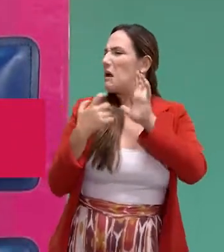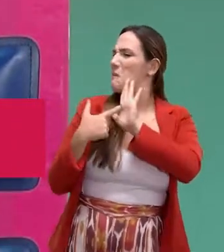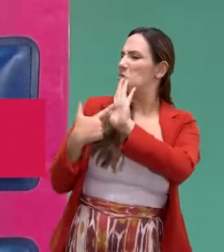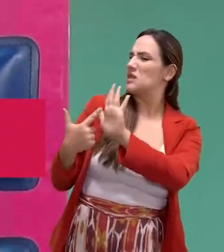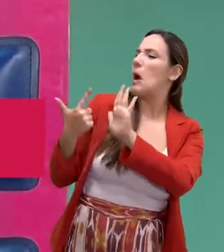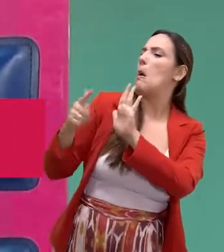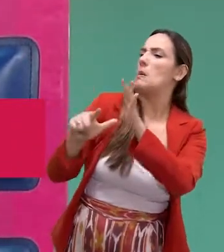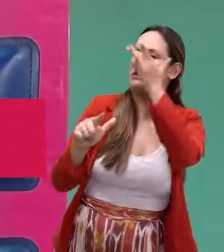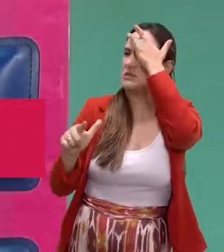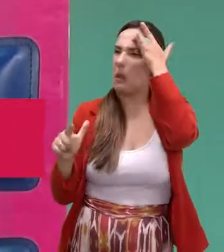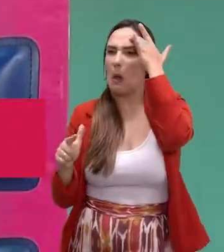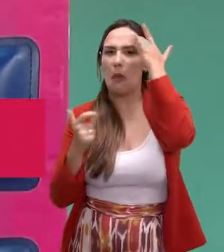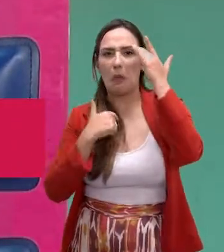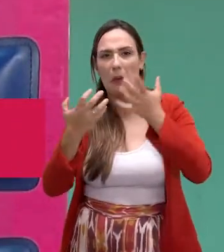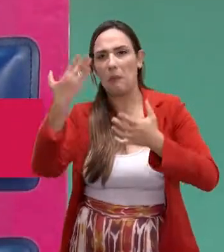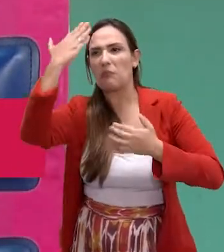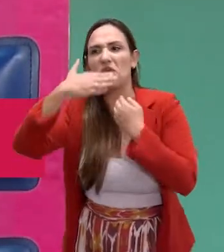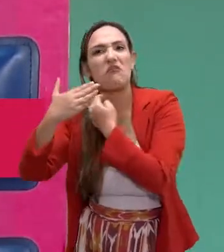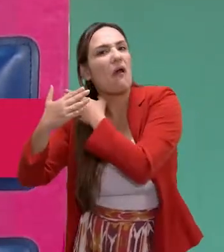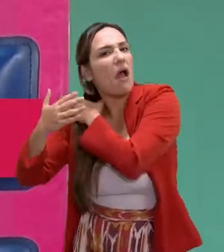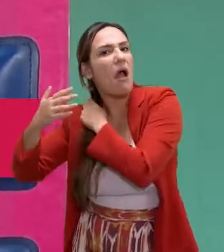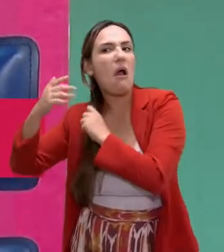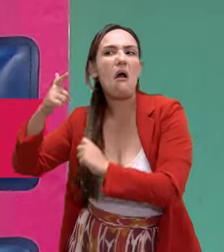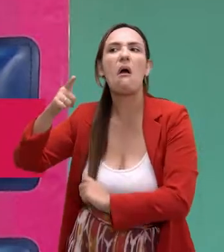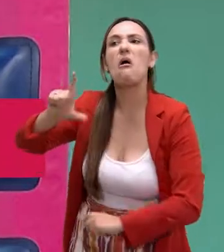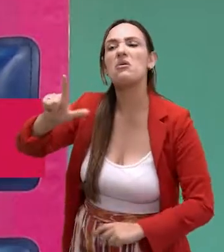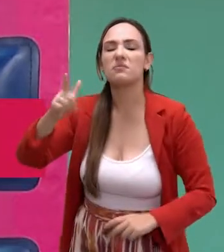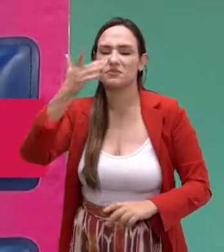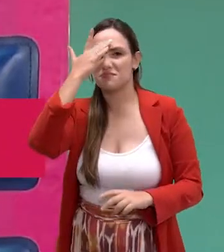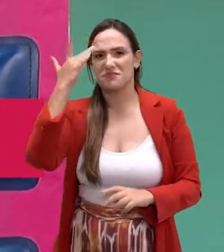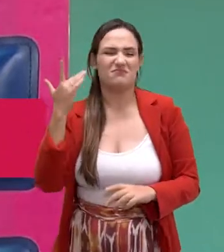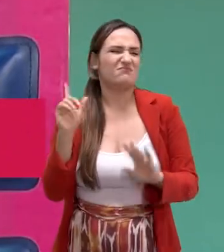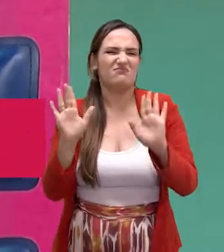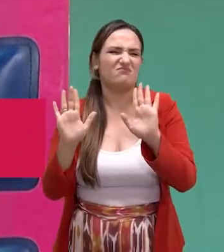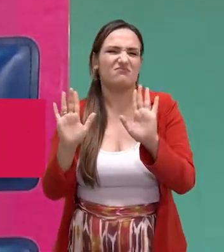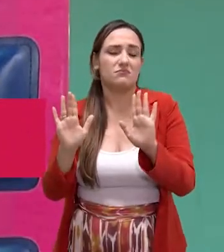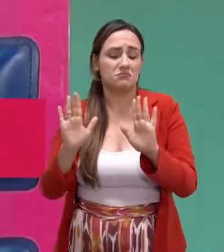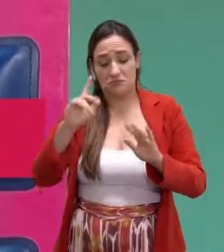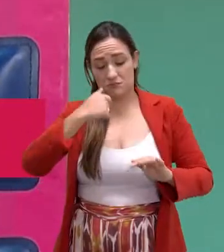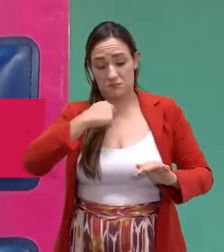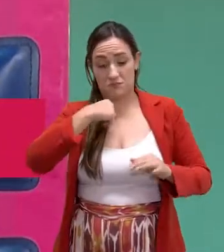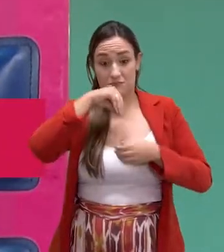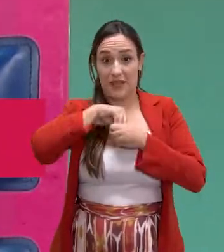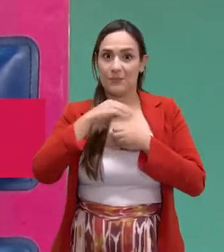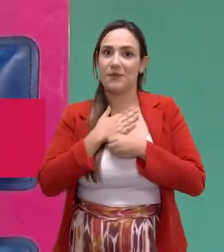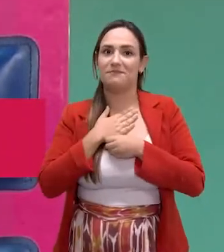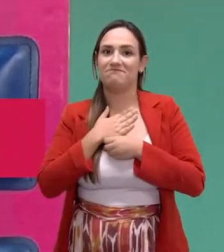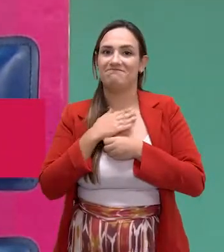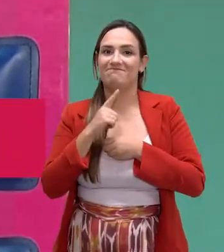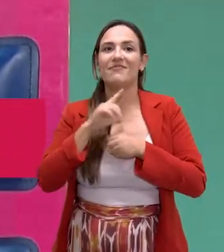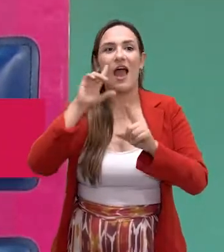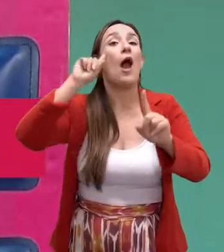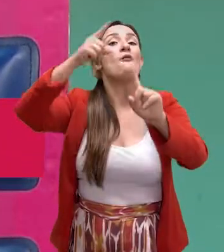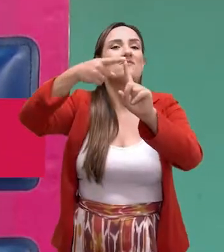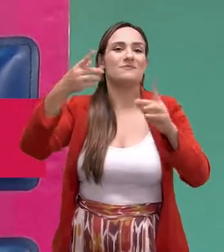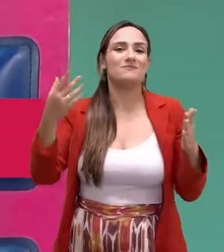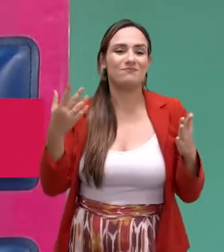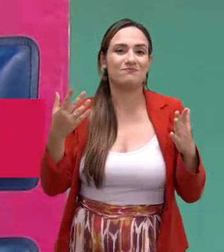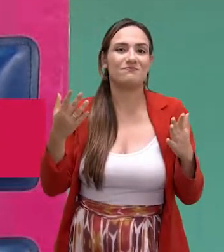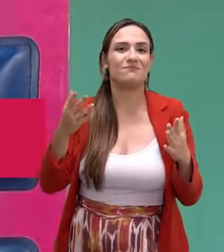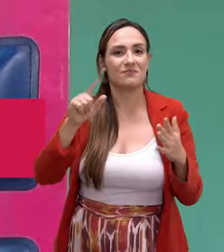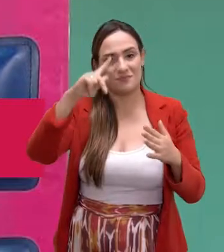Não pelo outro, também não por alcançar algo para atender a expectativa de alguém, mas as minhas mesmas.